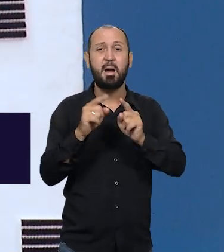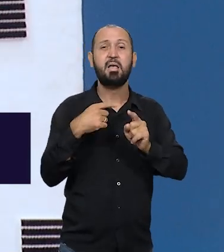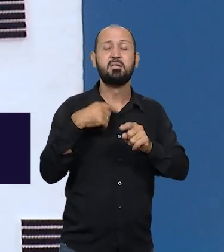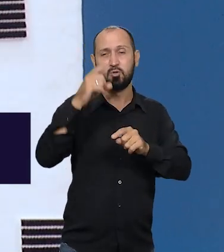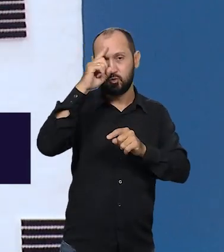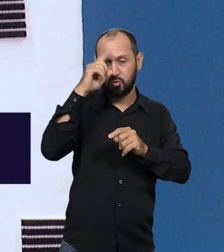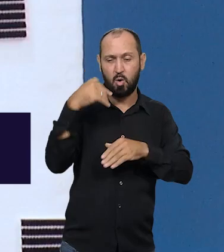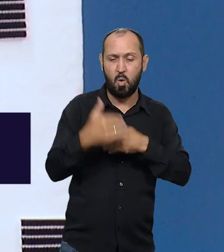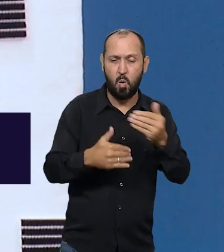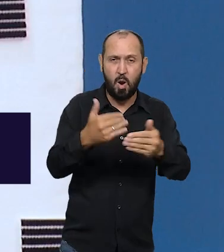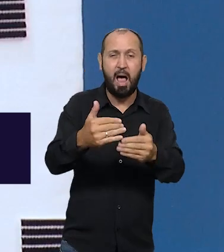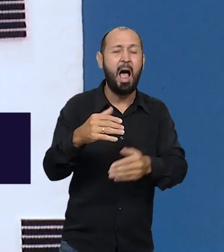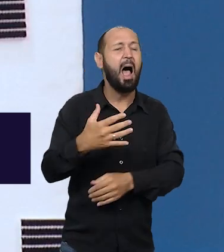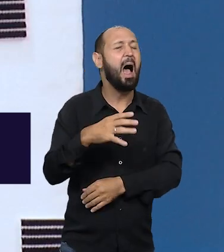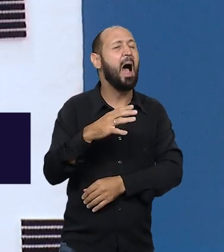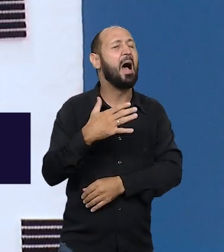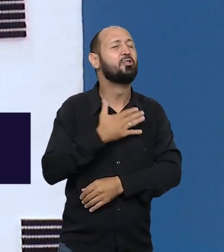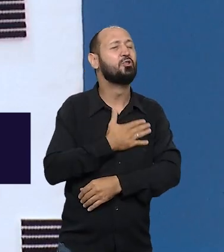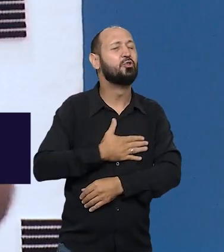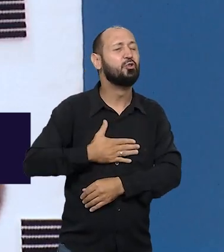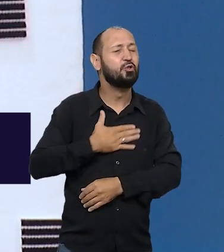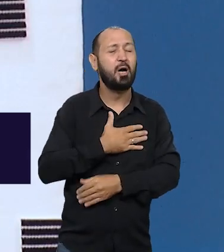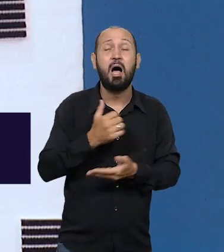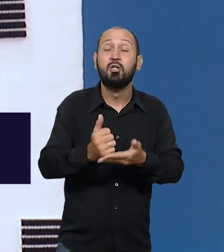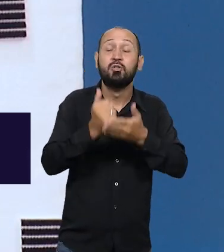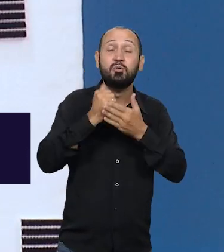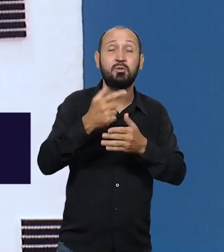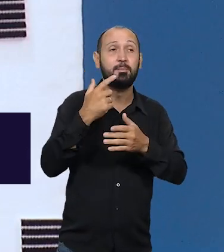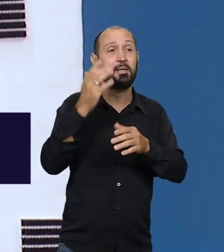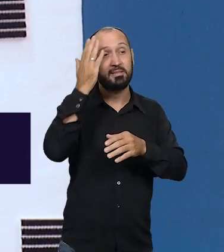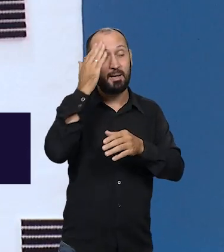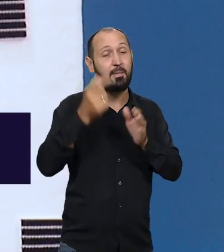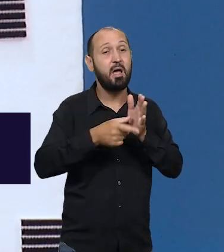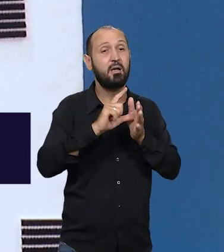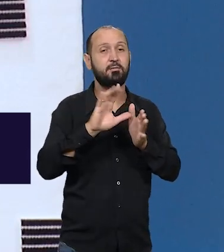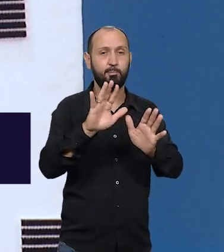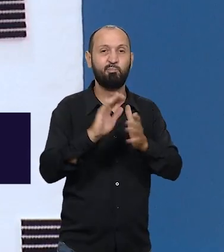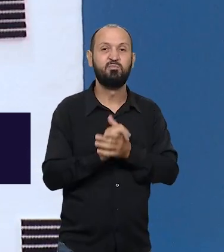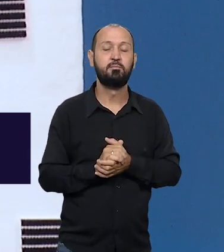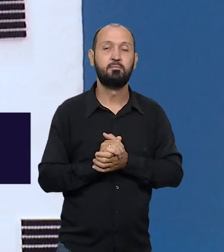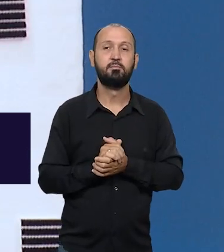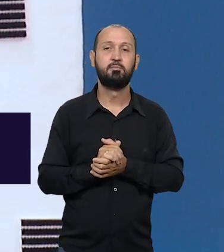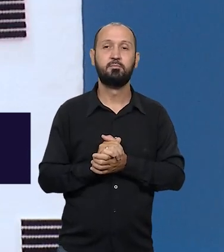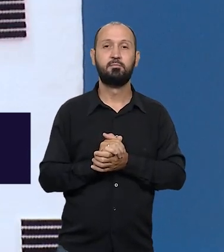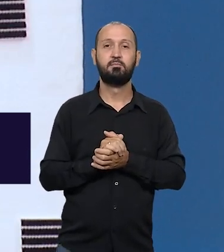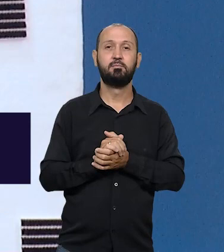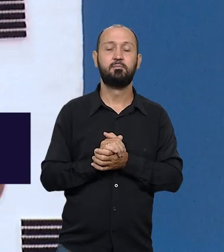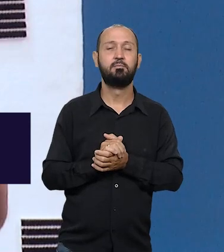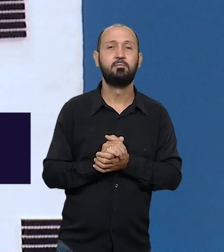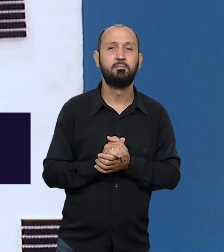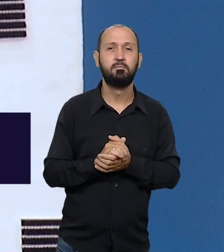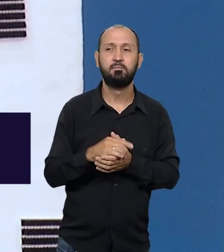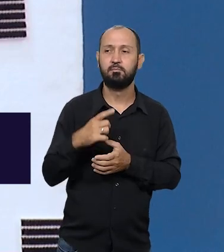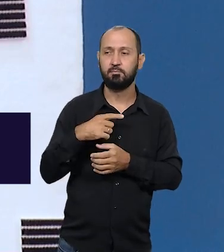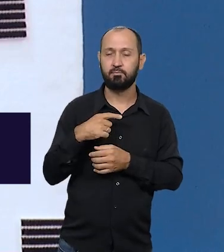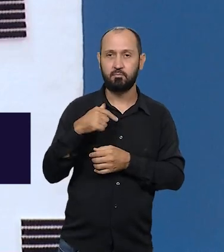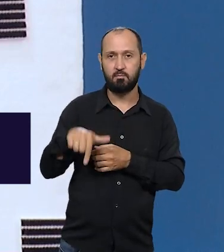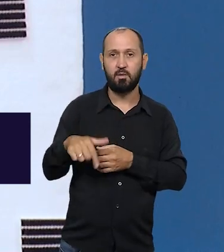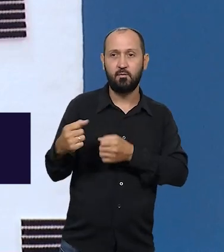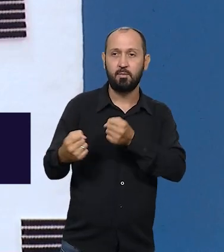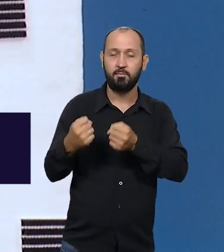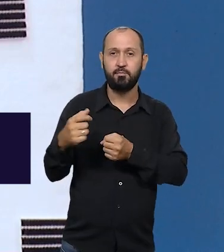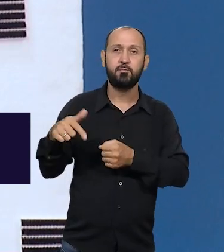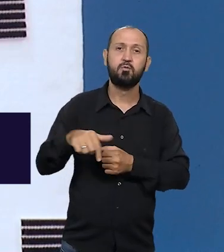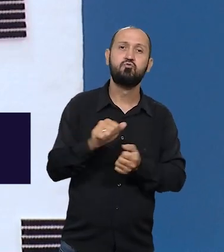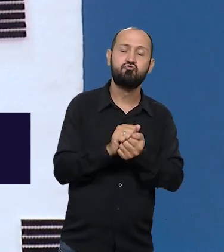da previsibilidade para ele. Né? Por exemplo, eu vou fazer ele veio me trazer aqui, né? Veio com a minha esposa e estava me trazer aqui. Então